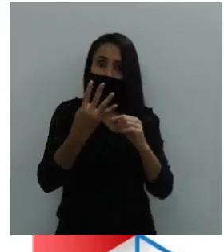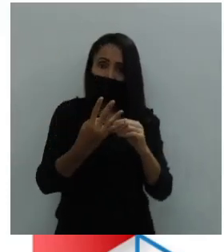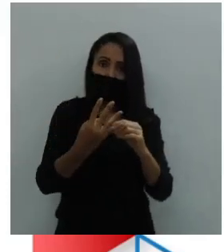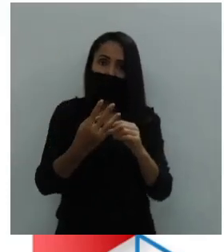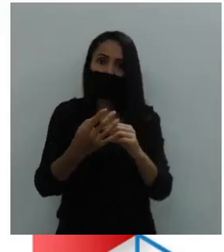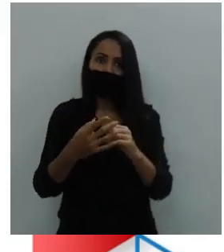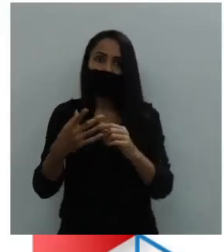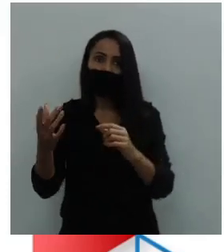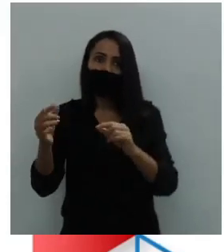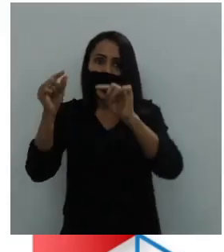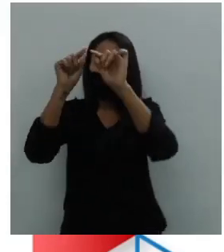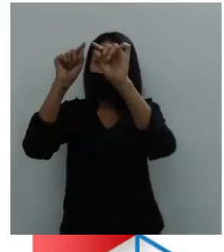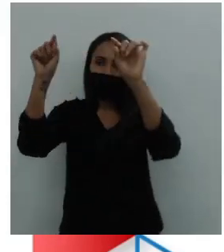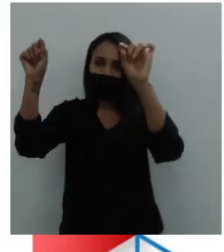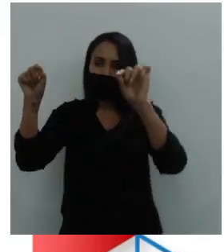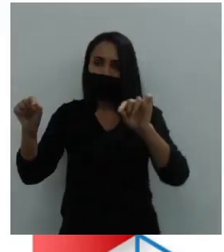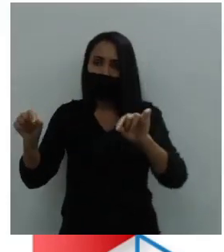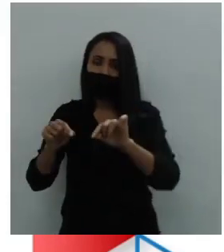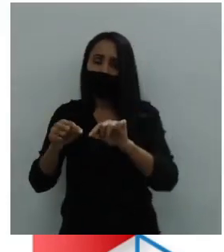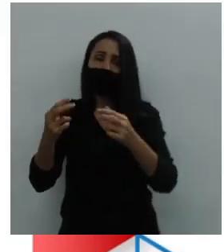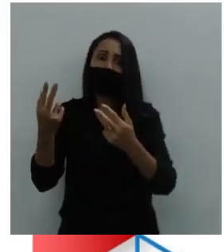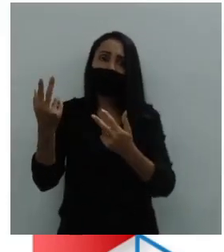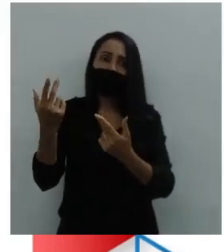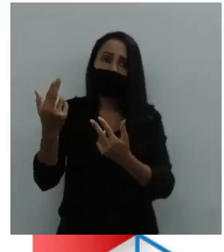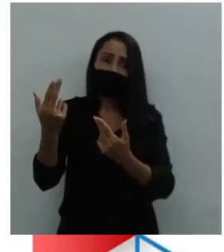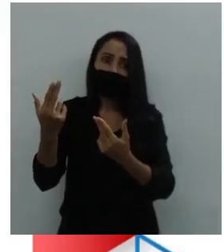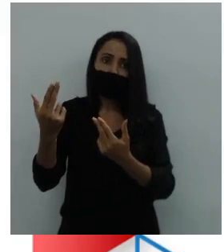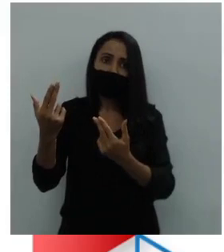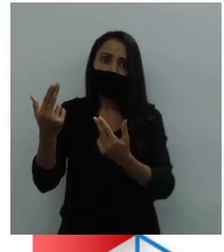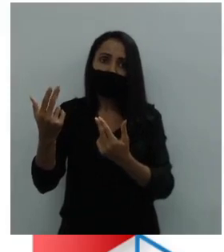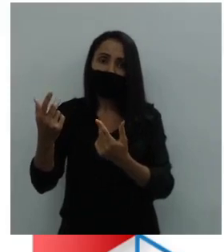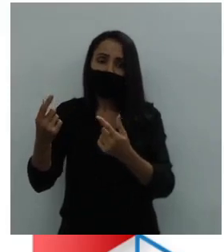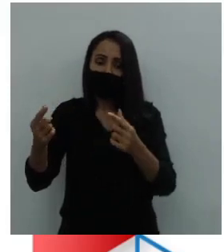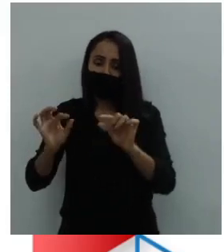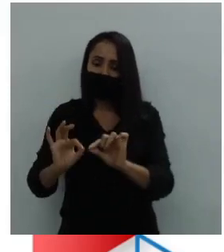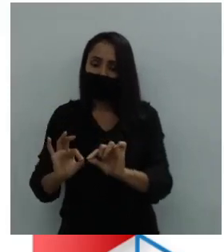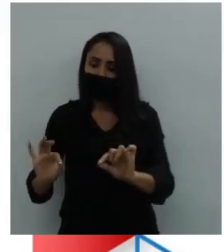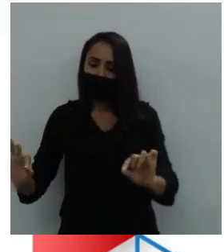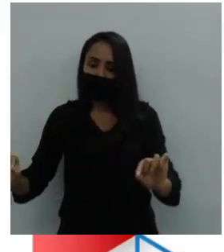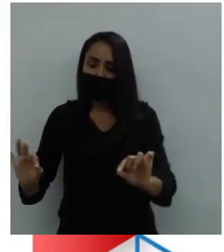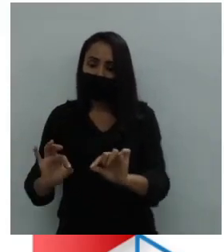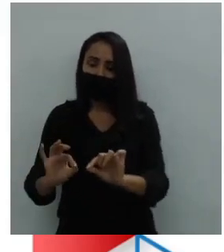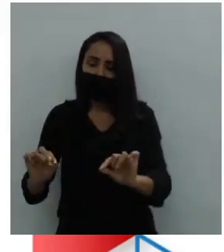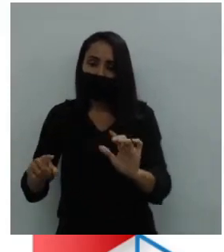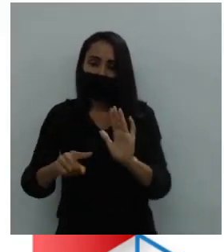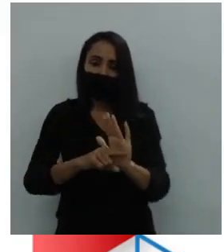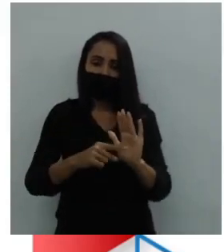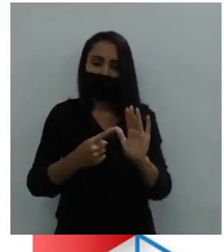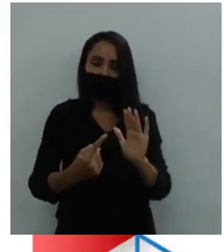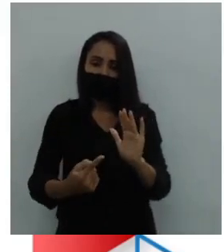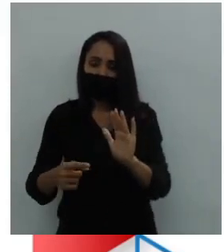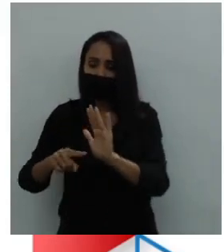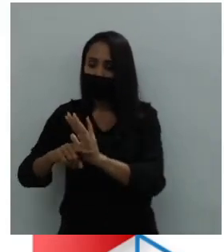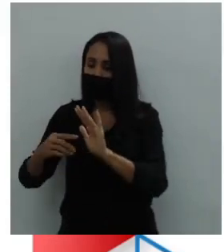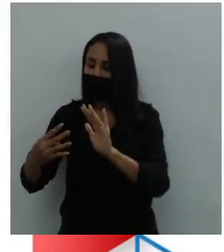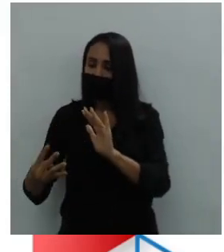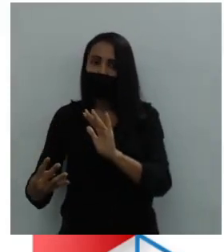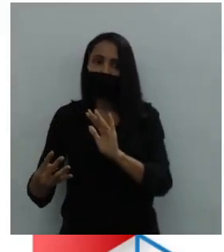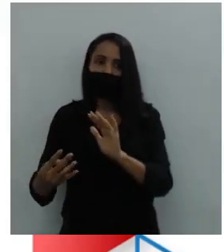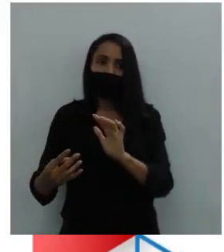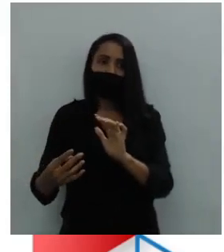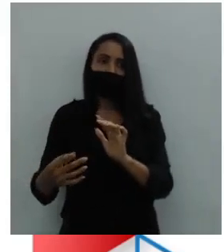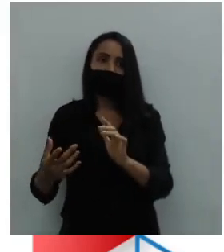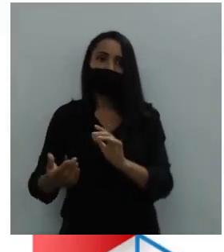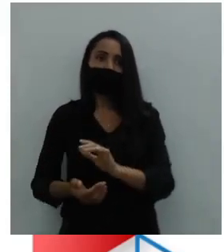se é um quadrado, eu vou botar 4 unidades para baixo, do ponto menos 1 até o ponto menos 4, e